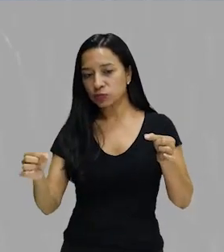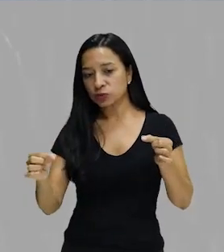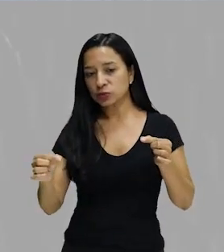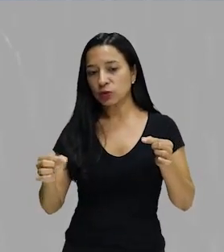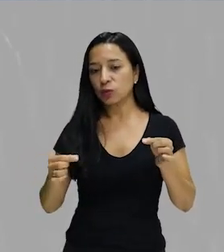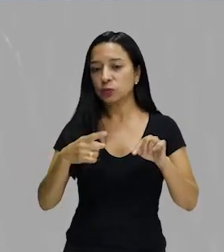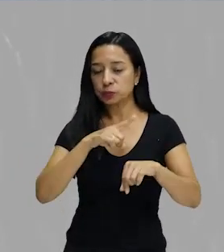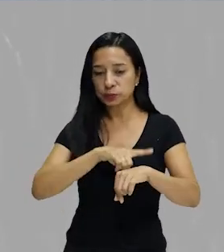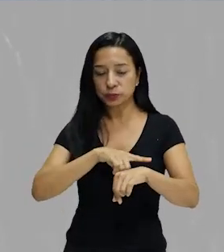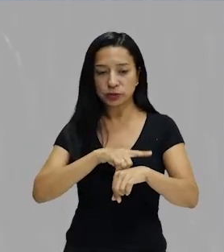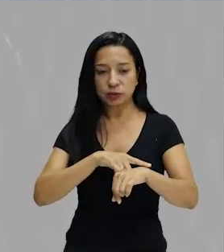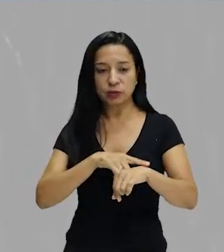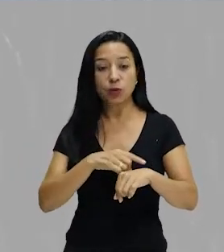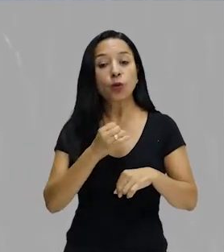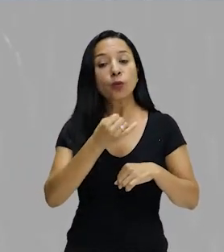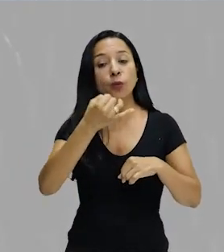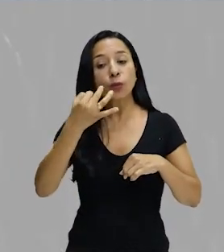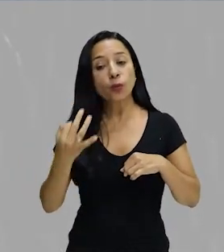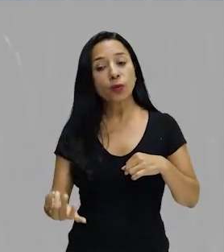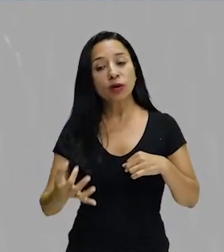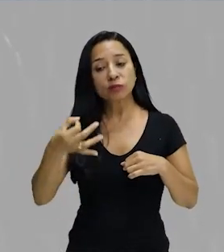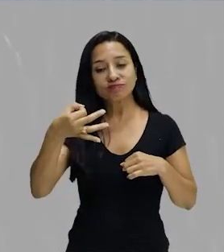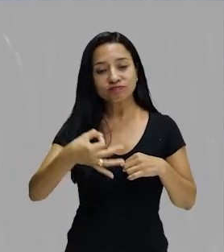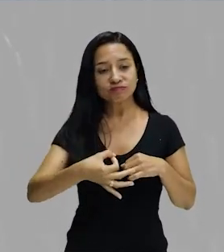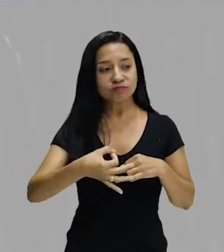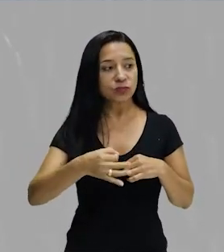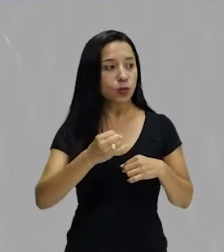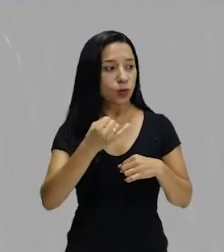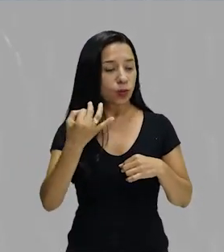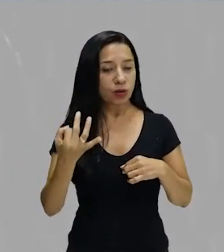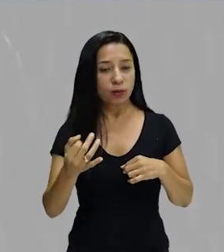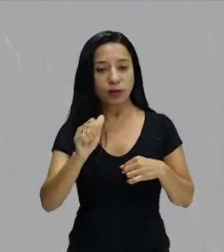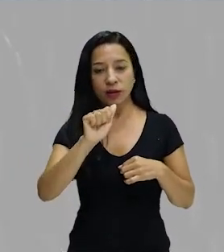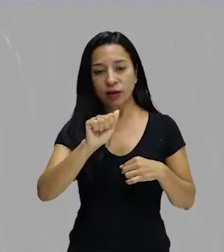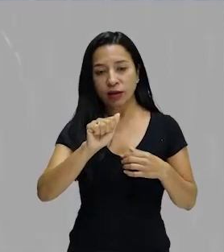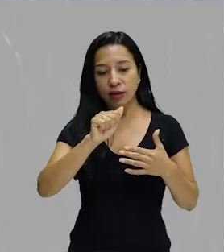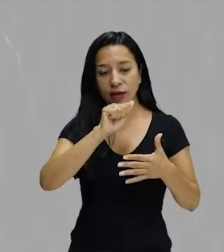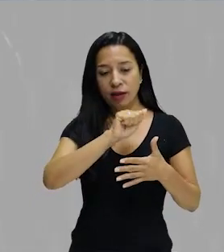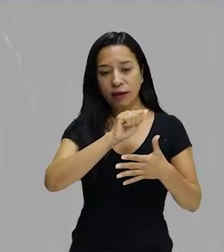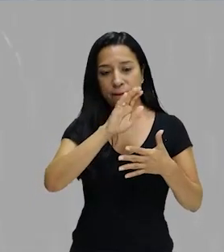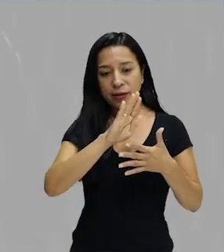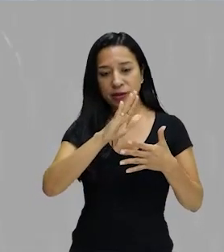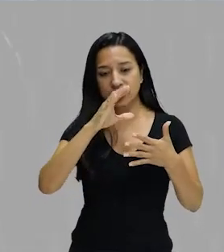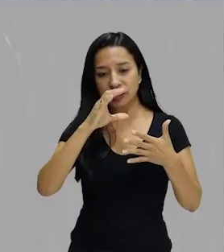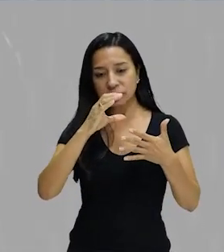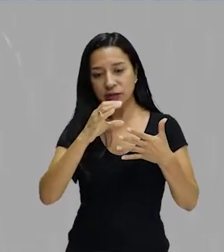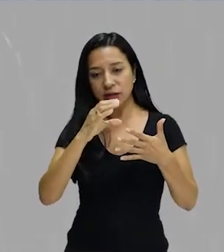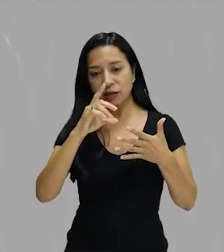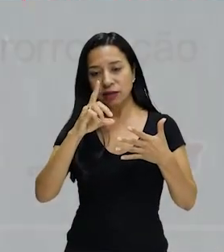correta? E as demais estarão falsas. Qual? A, B, C, D ou E?